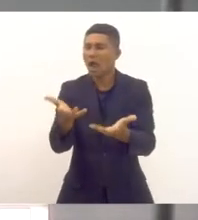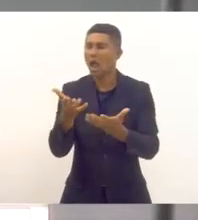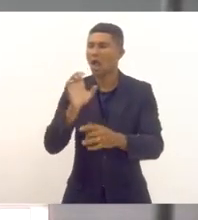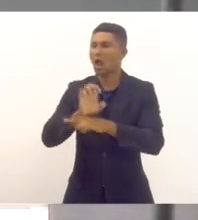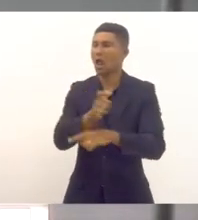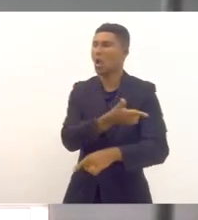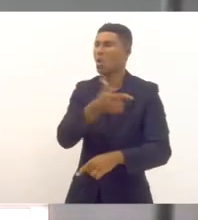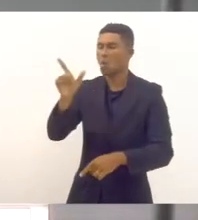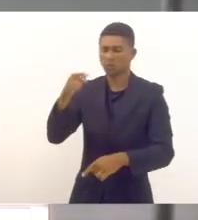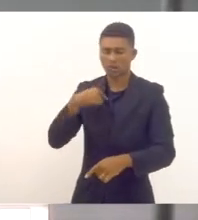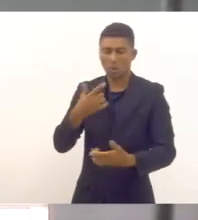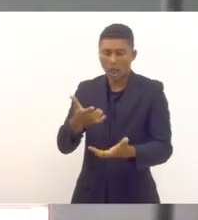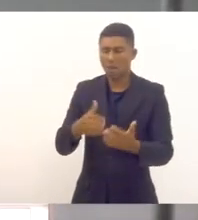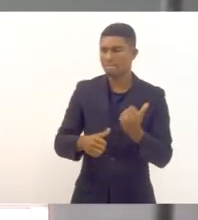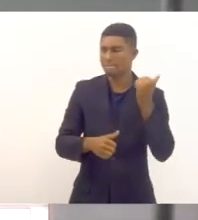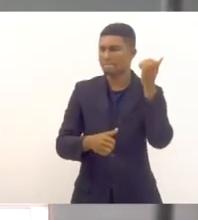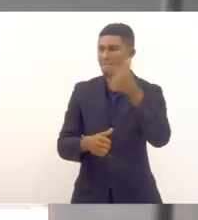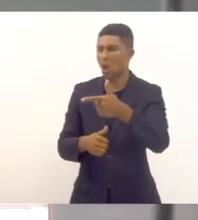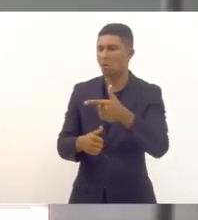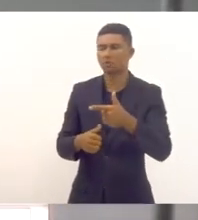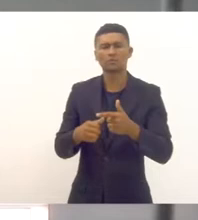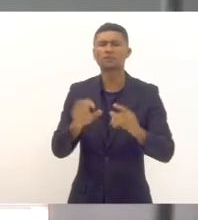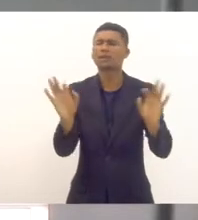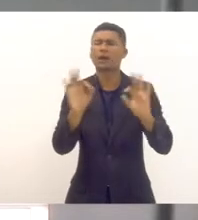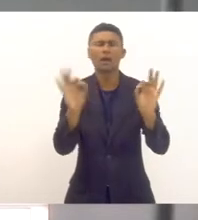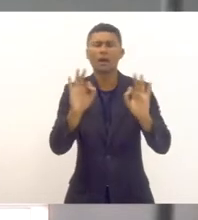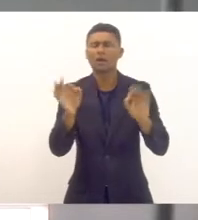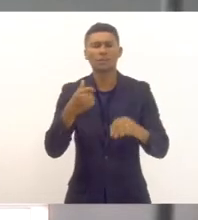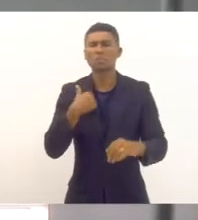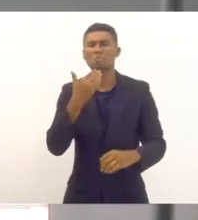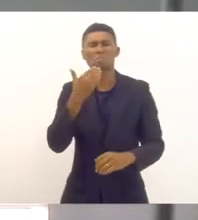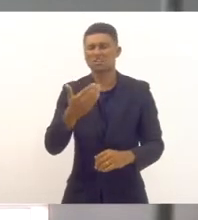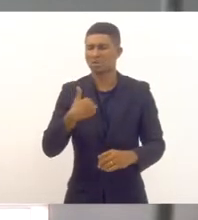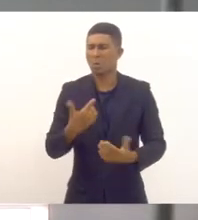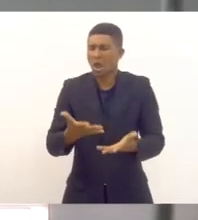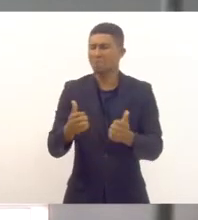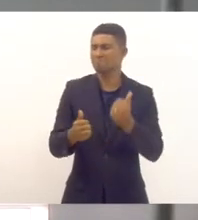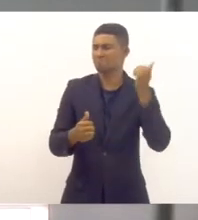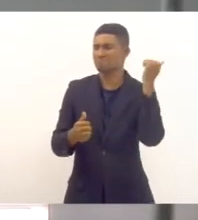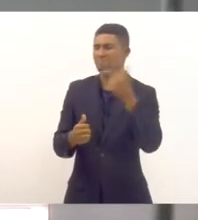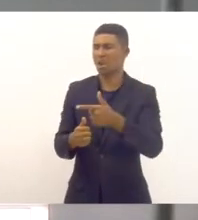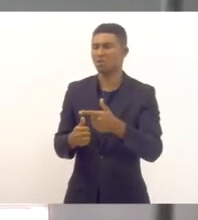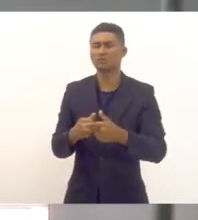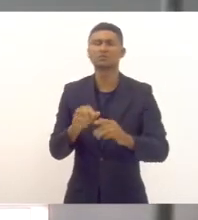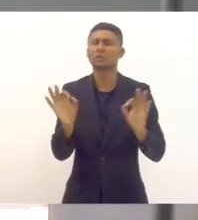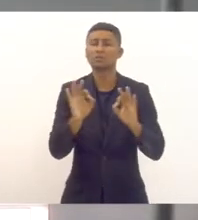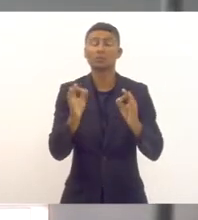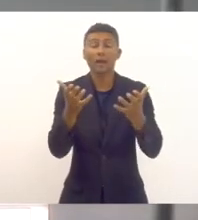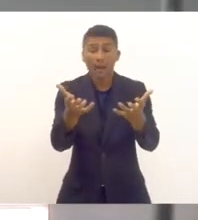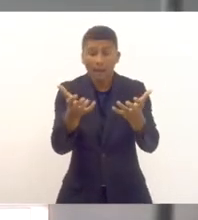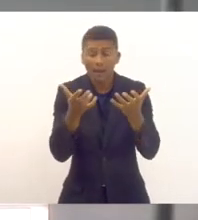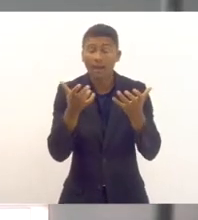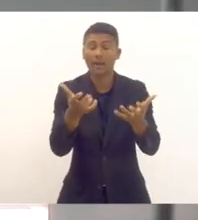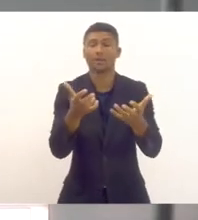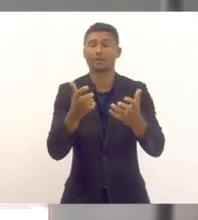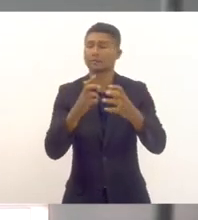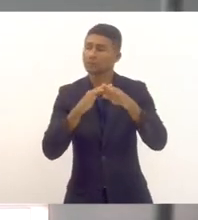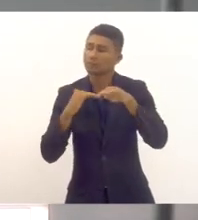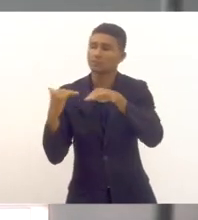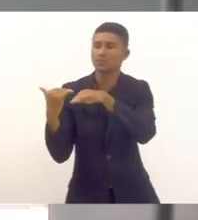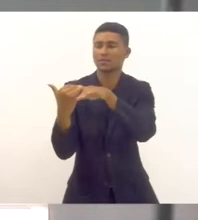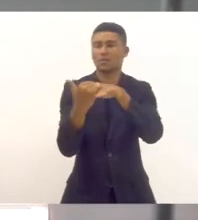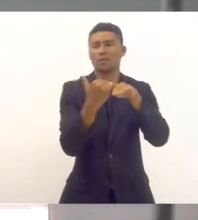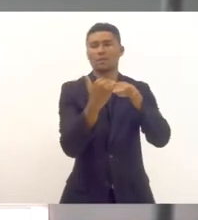mas nem isso. A gente não está pedindo vantagem dos outros estados. A gente só quer ser tratado, no